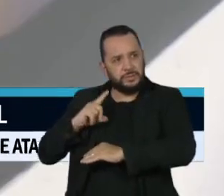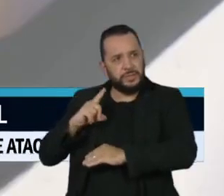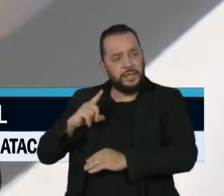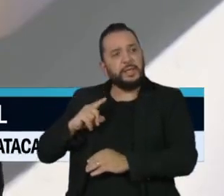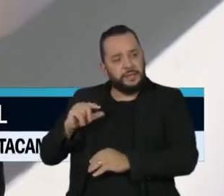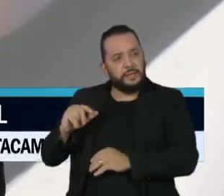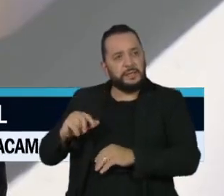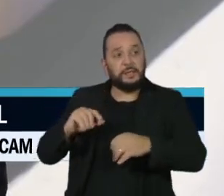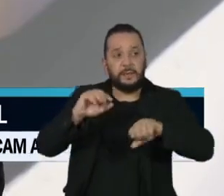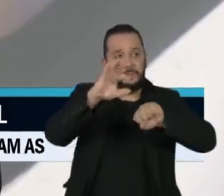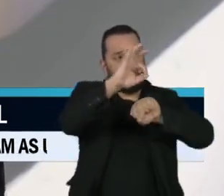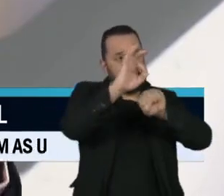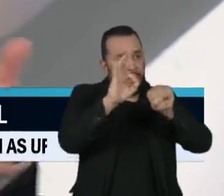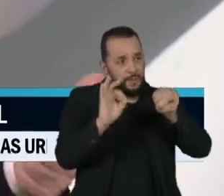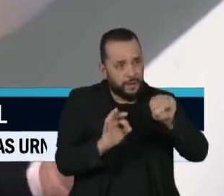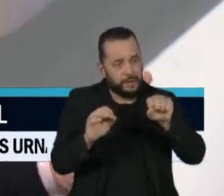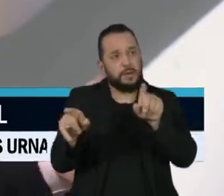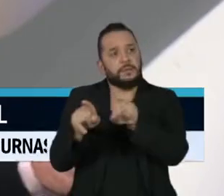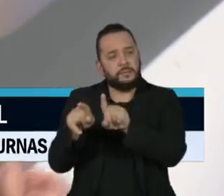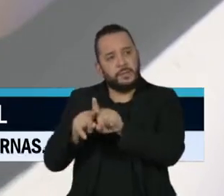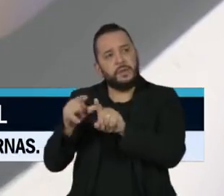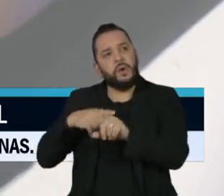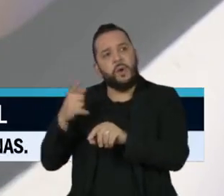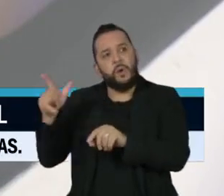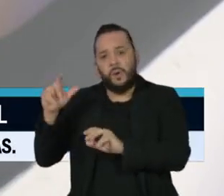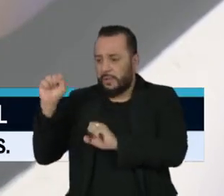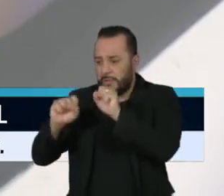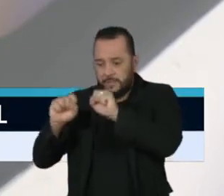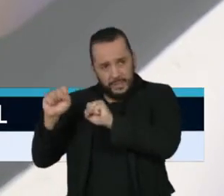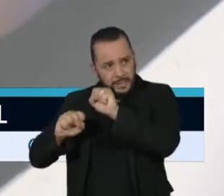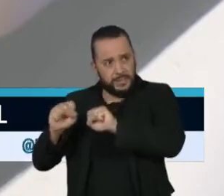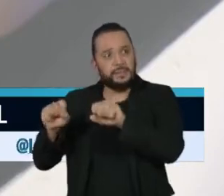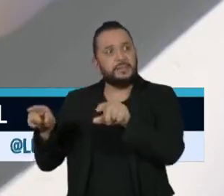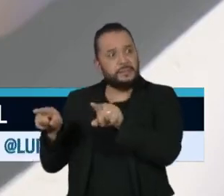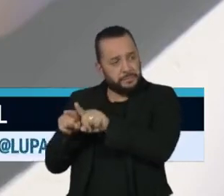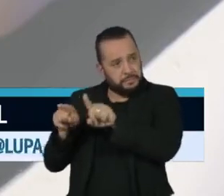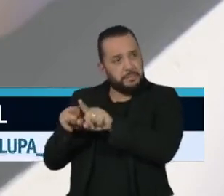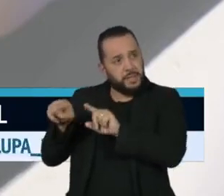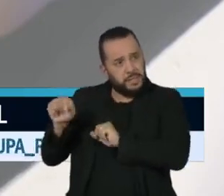Samarco, que ela teve participação porque ela é uma das acionistas principais da Samarco.